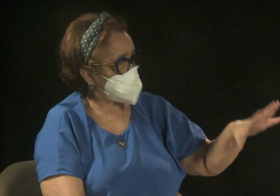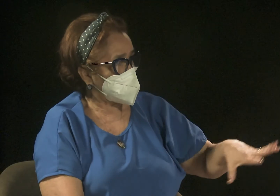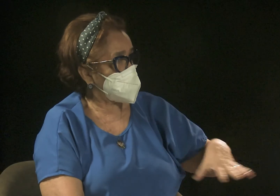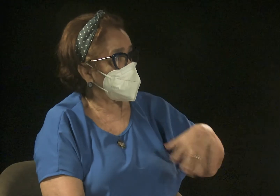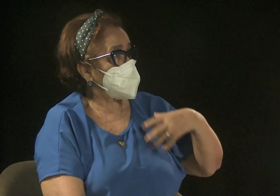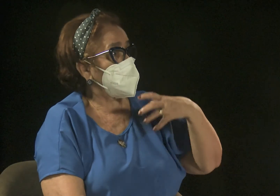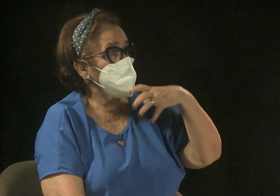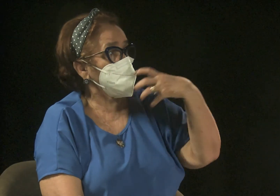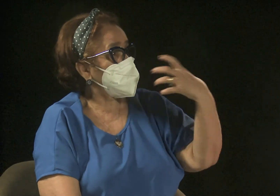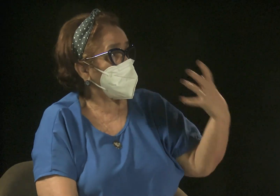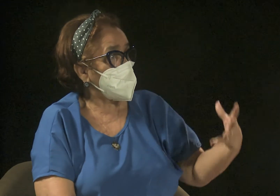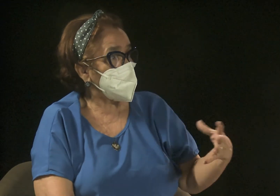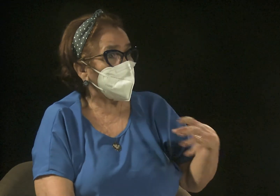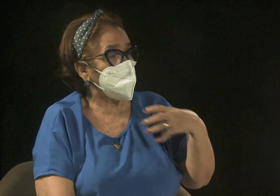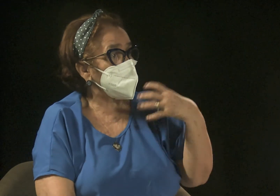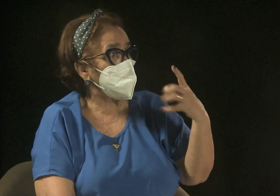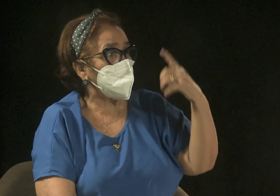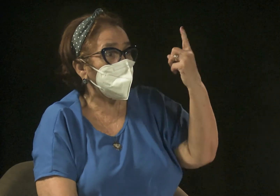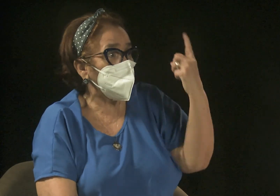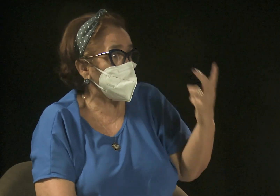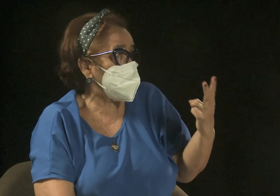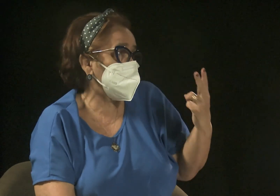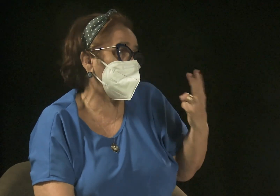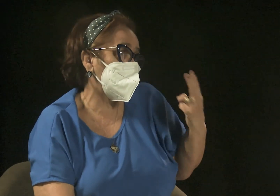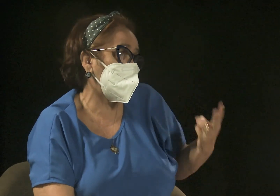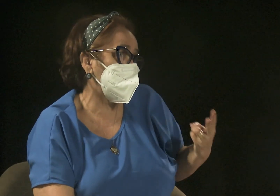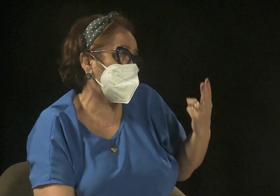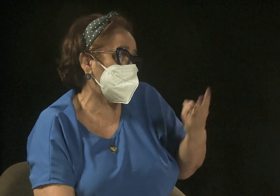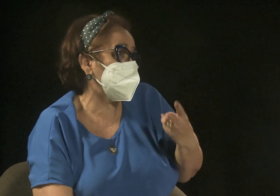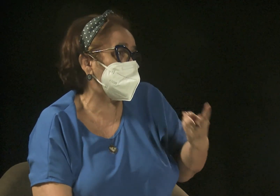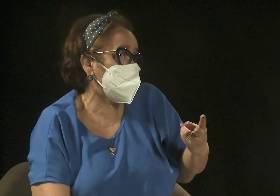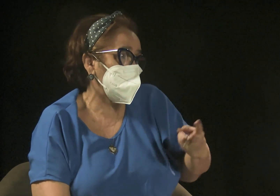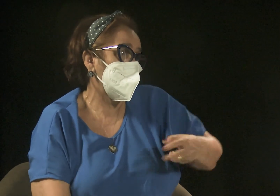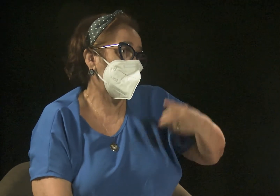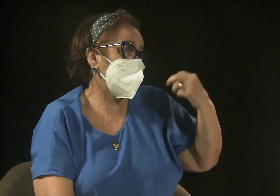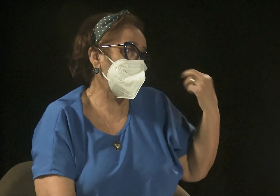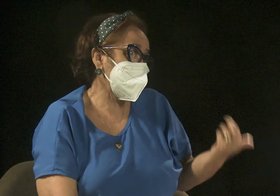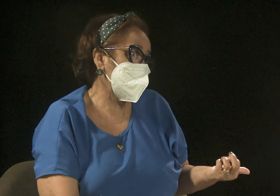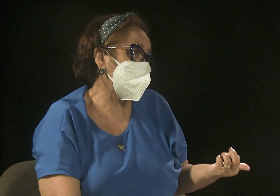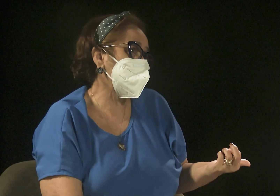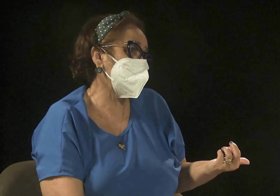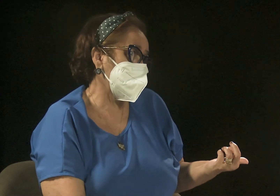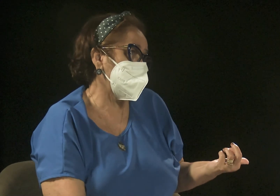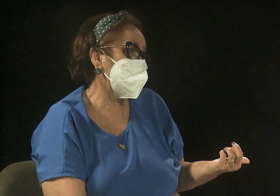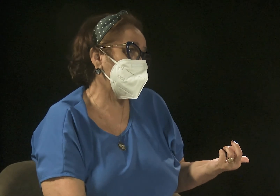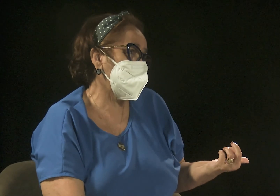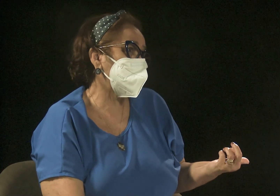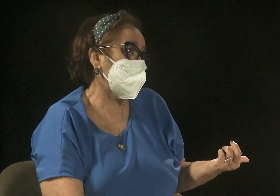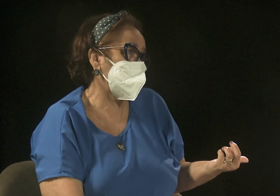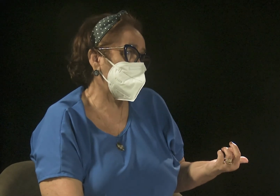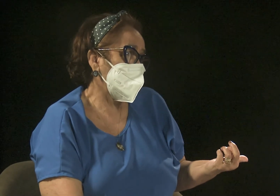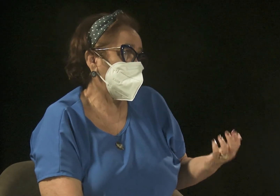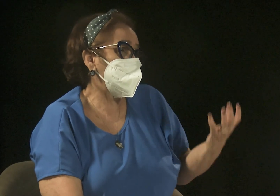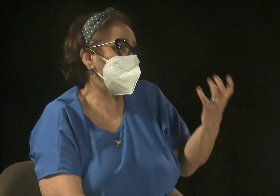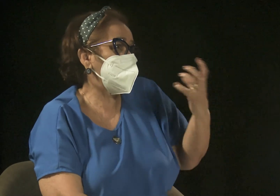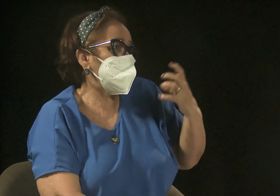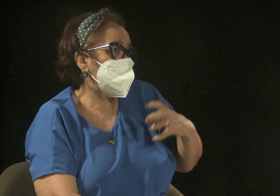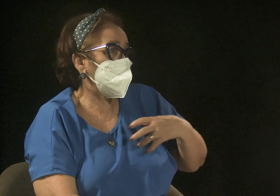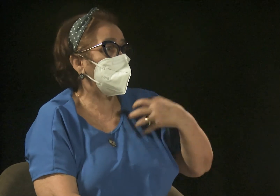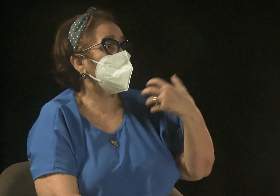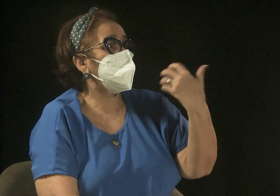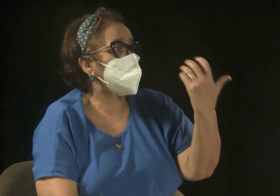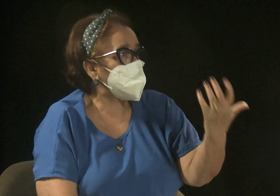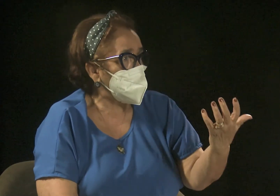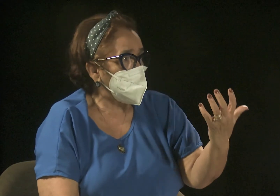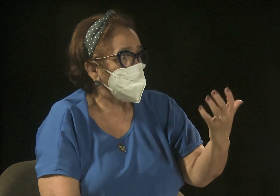sei que naquela conversa, elas se tornaram professoras, teve duas que fizeram trabalho de TCC baseado nessa experiência do estágio. Então a gente vê